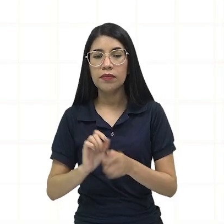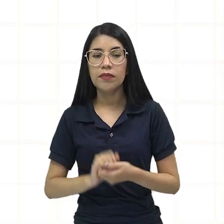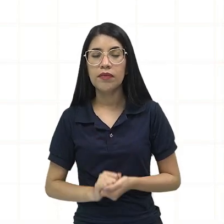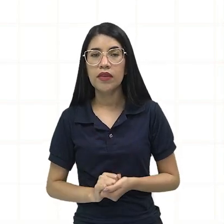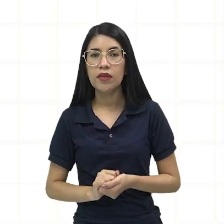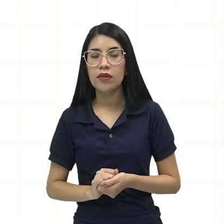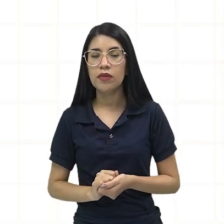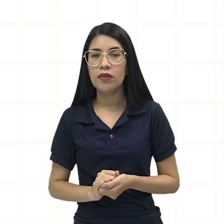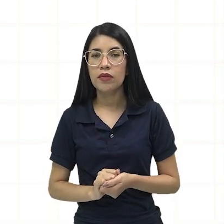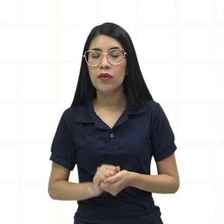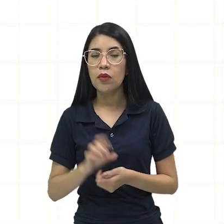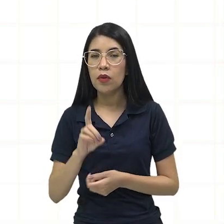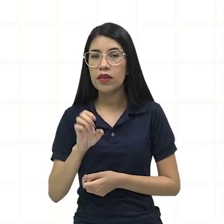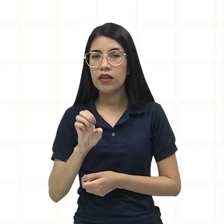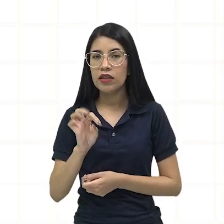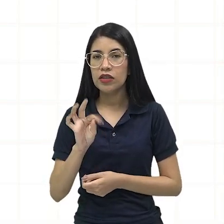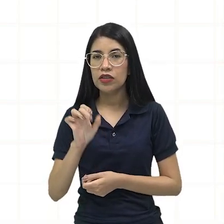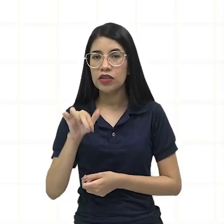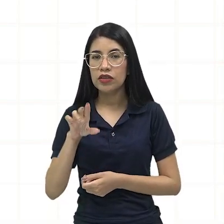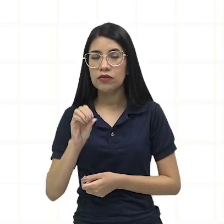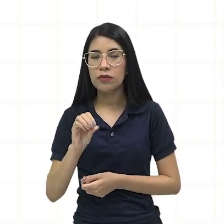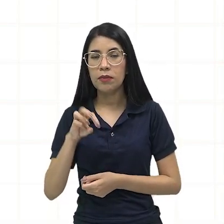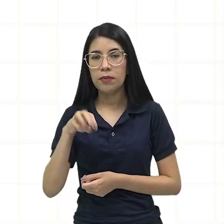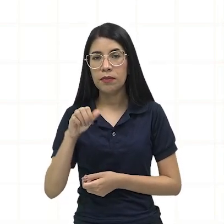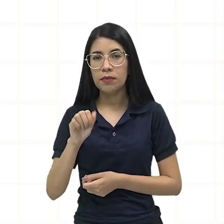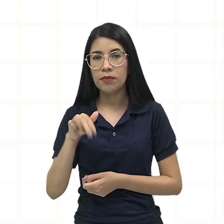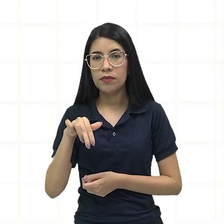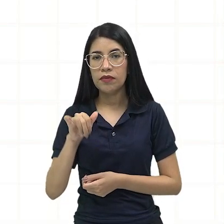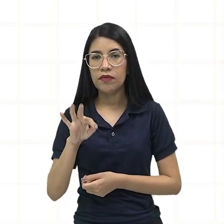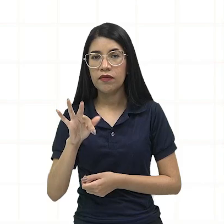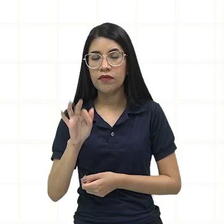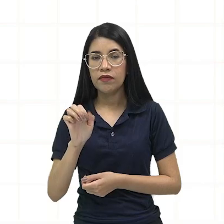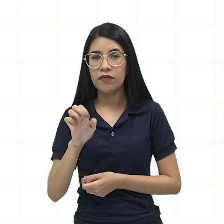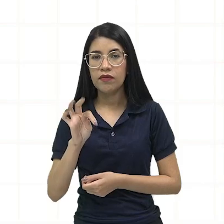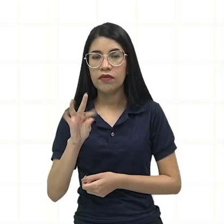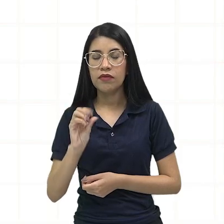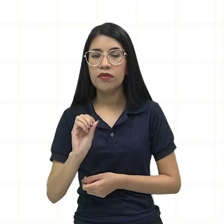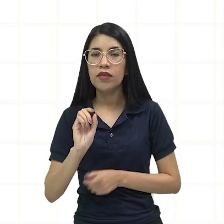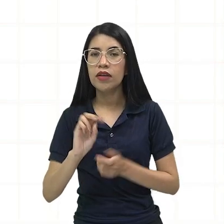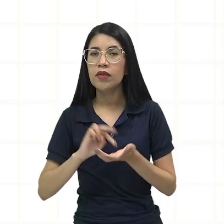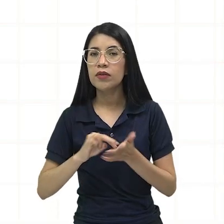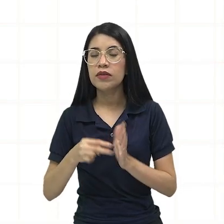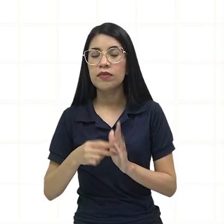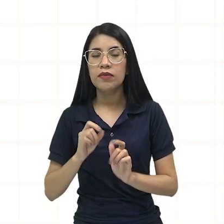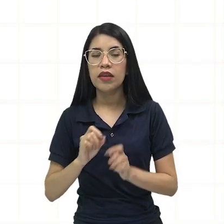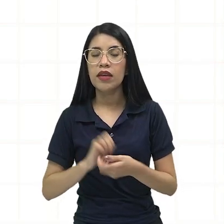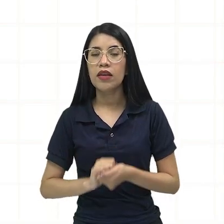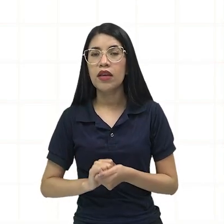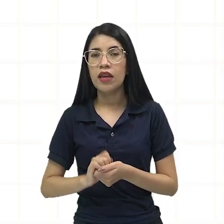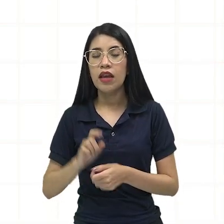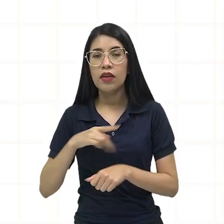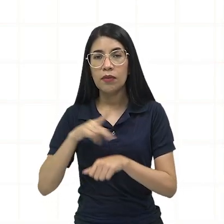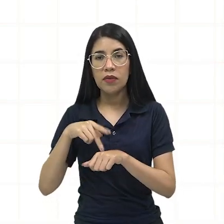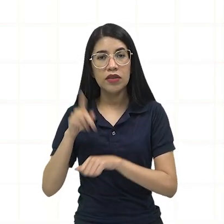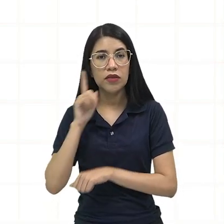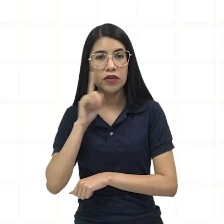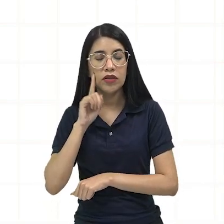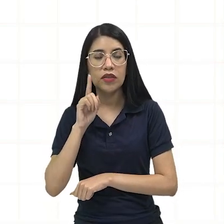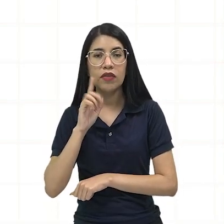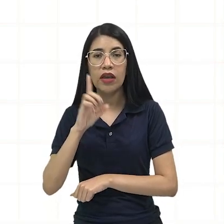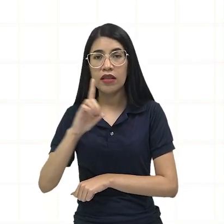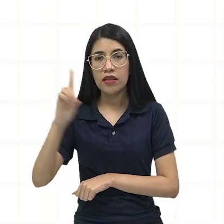destino manifesto, que diz o seguinte: Estados Unidos são uma nação escolhida